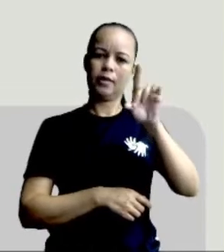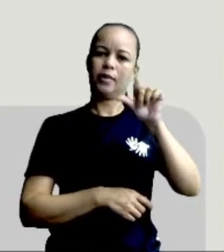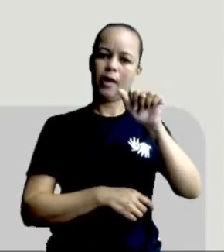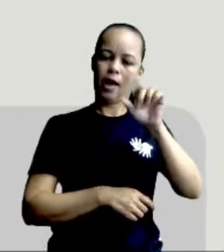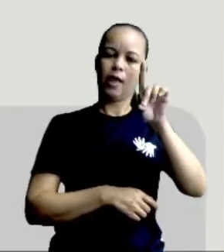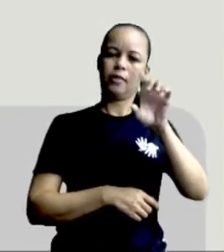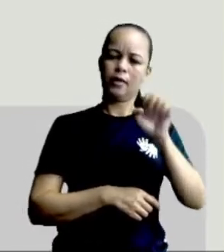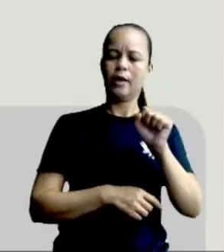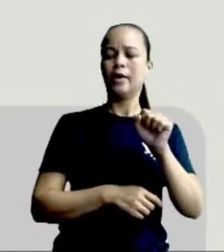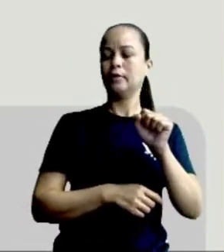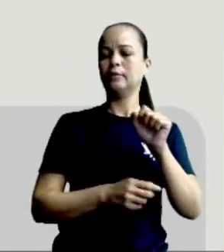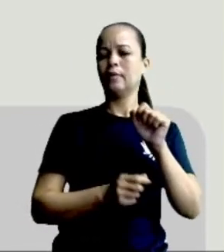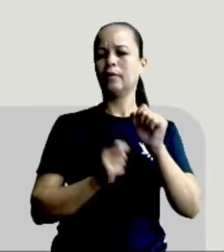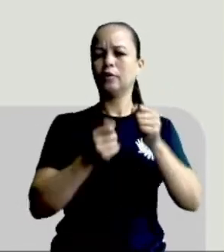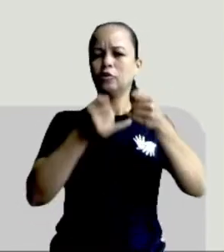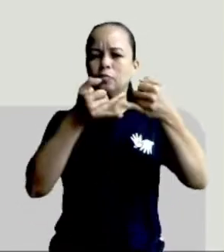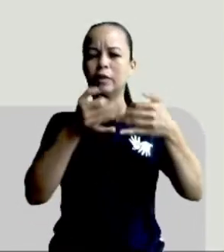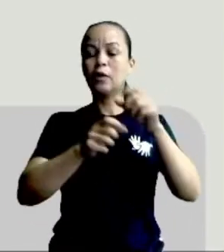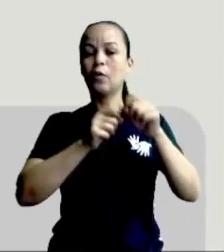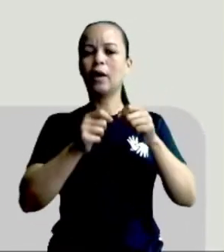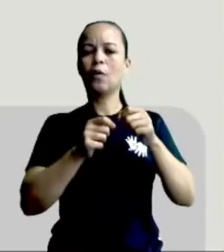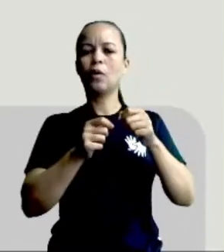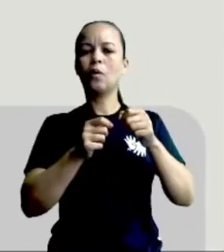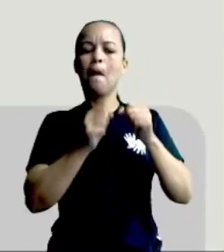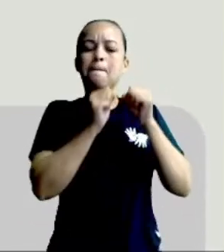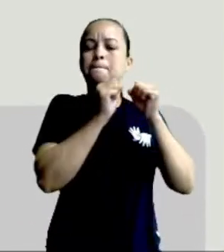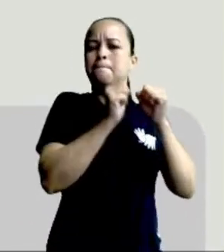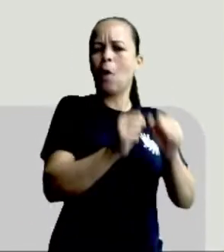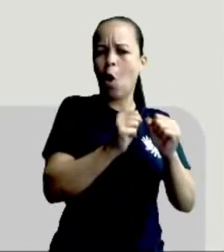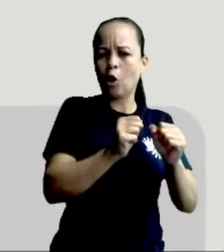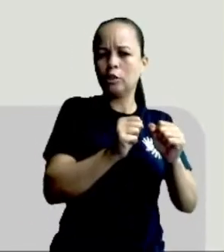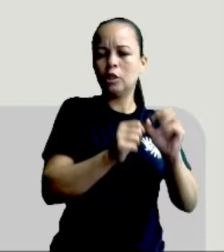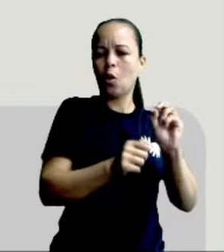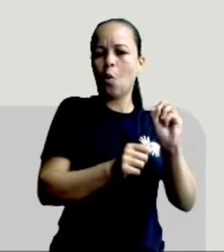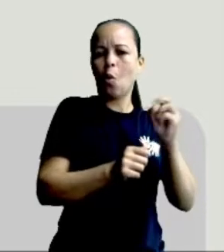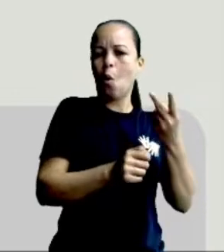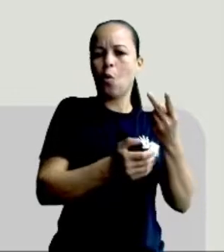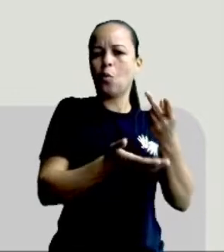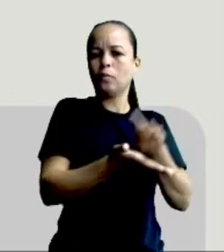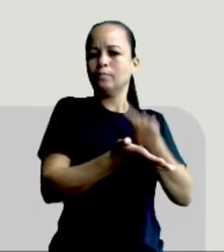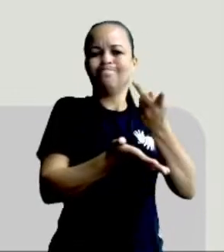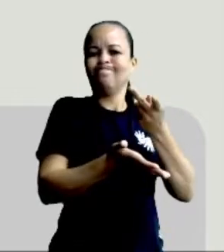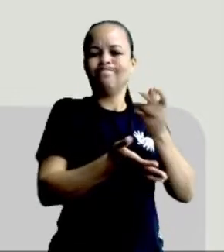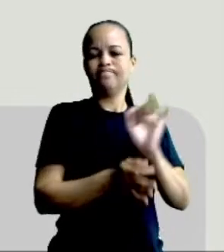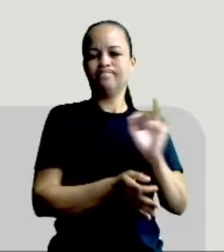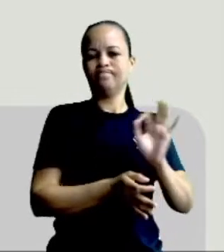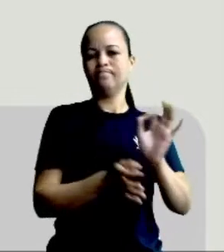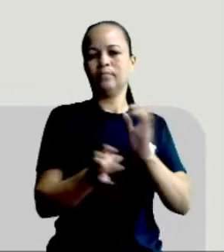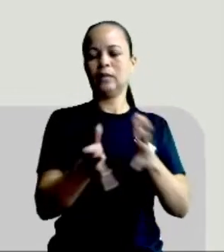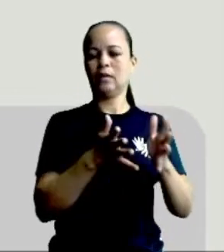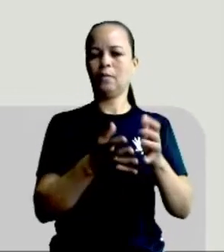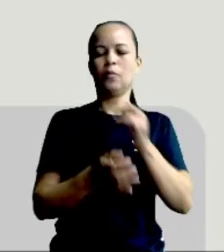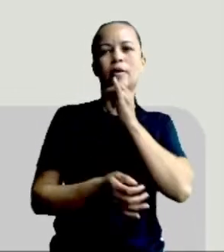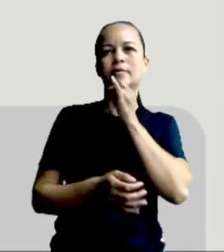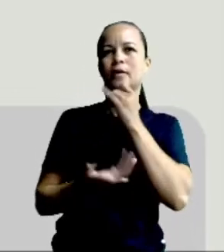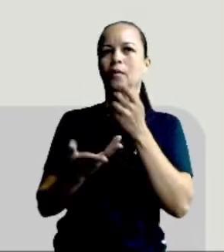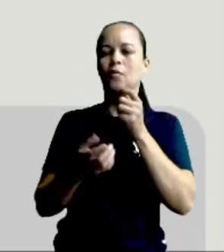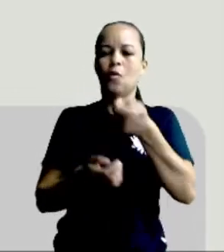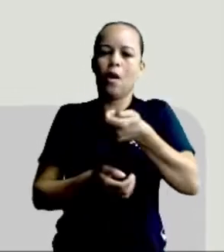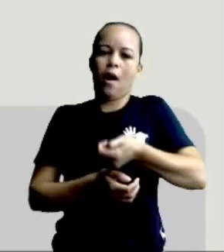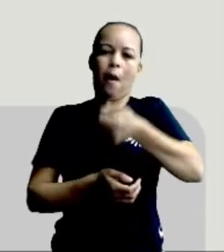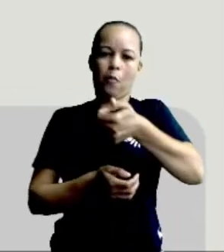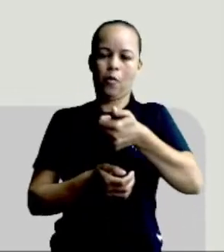pode e quanto não pode acontecer. No caso da moeda, por exemplo, se eu jogar a moeda, vai cair